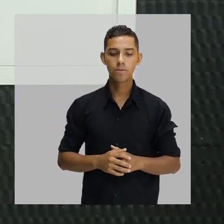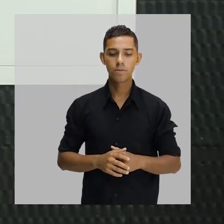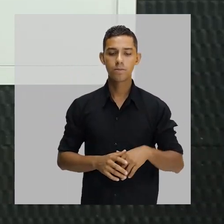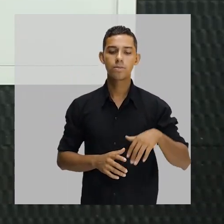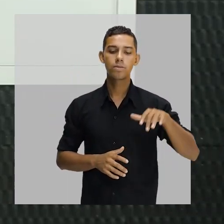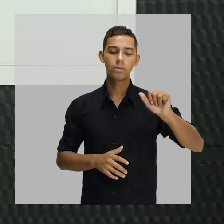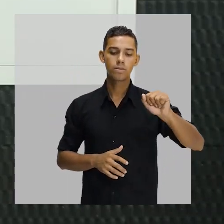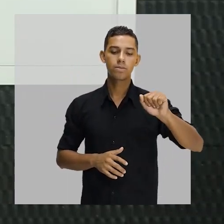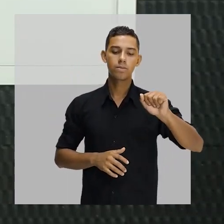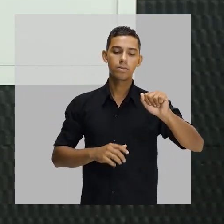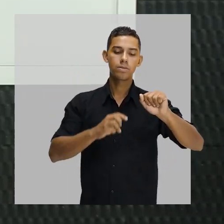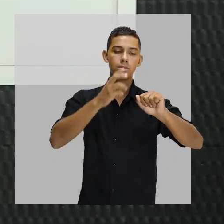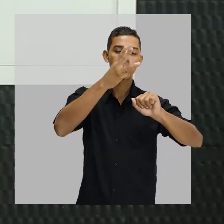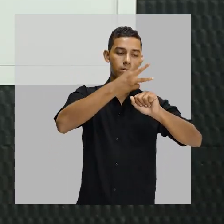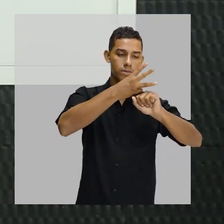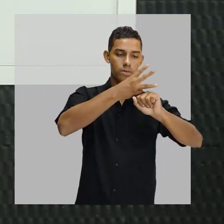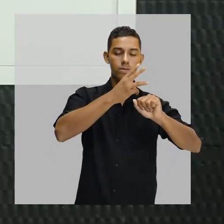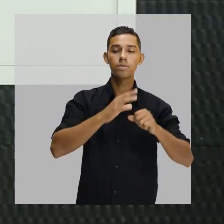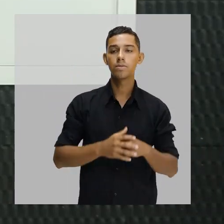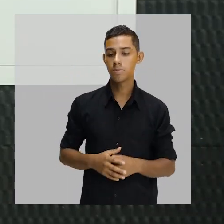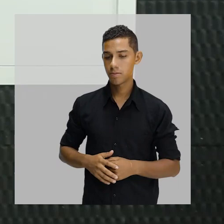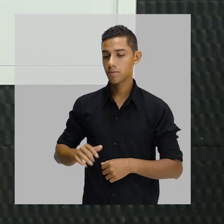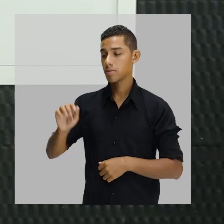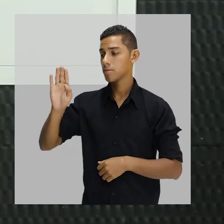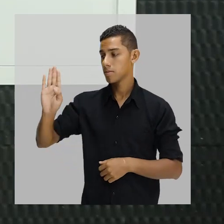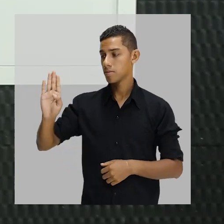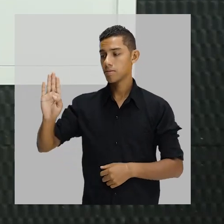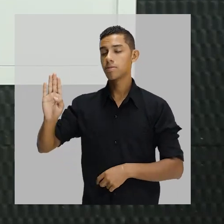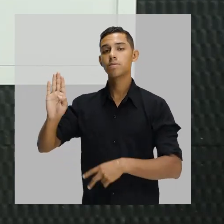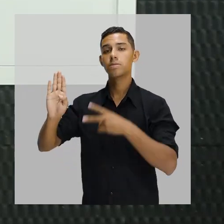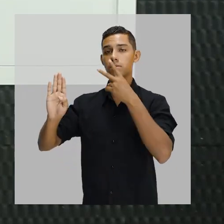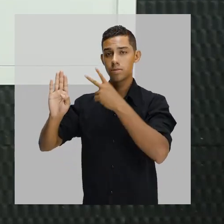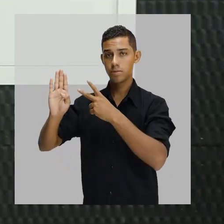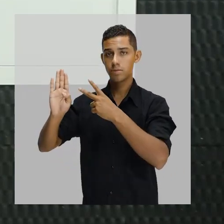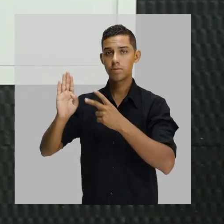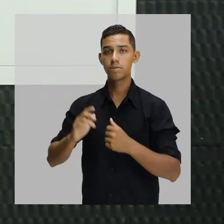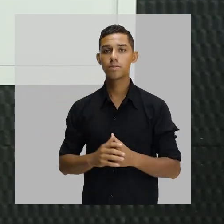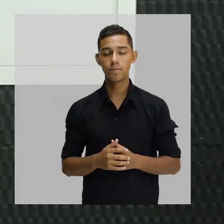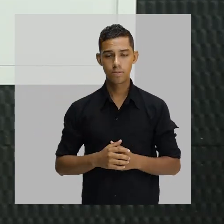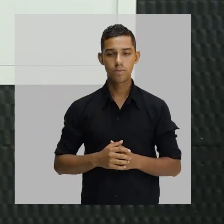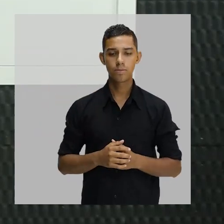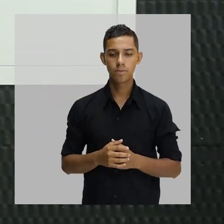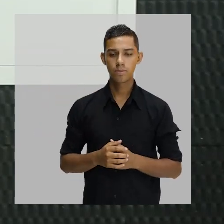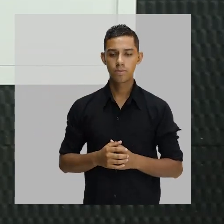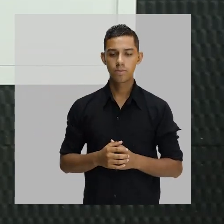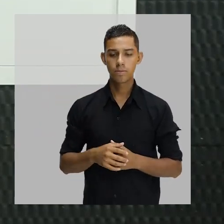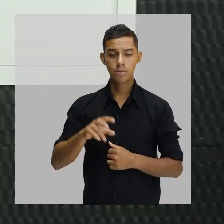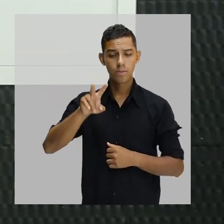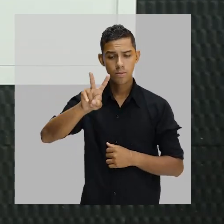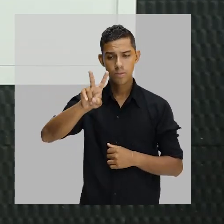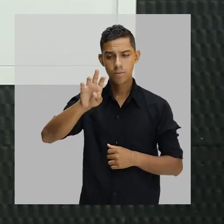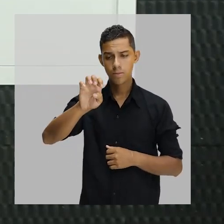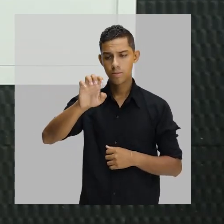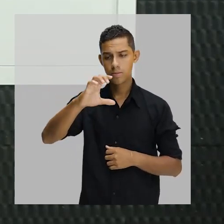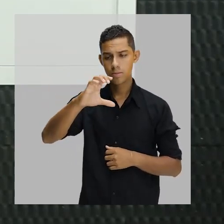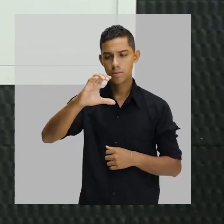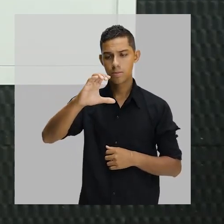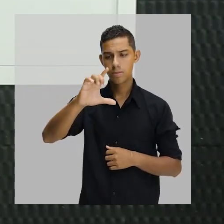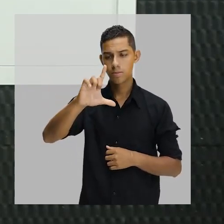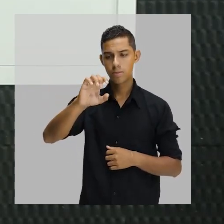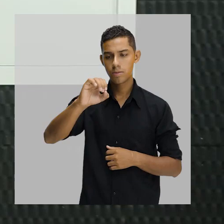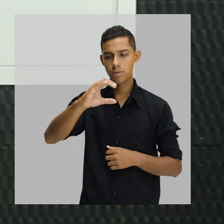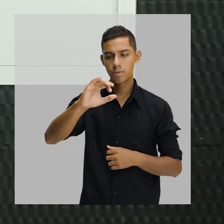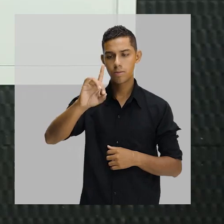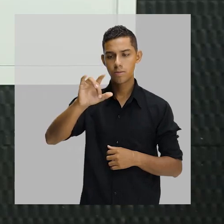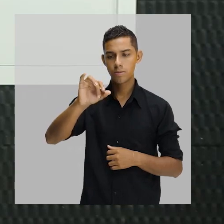A velocidade é maior que a 3, e B, a velocidade é 2. Tá certo? Então tem que ter cuidado com